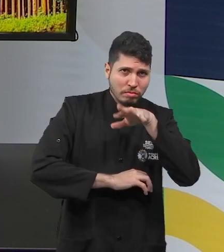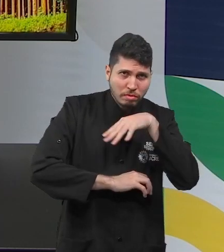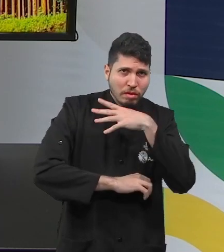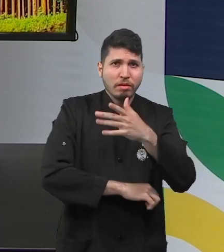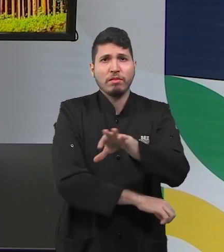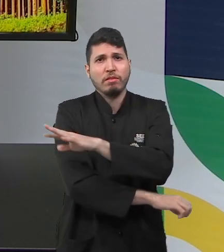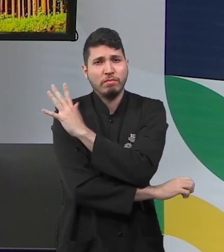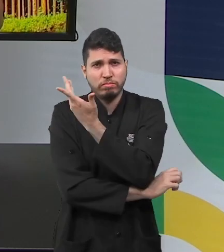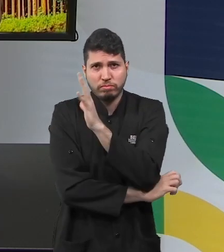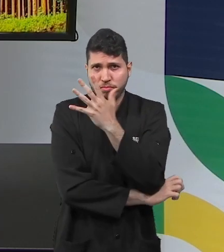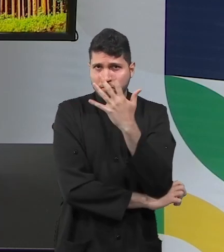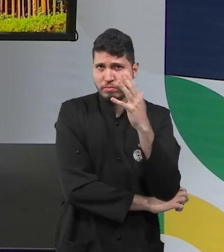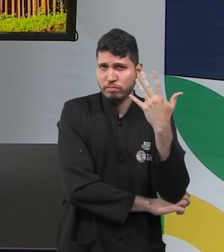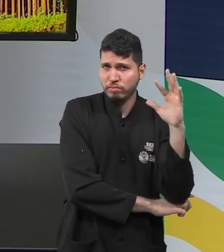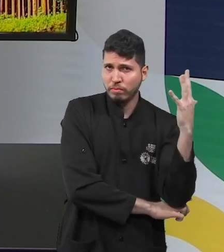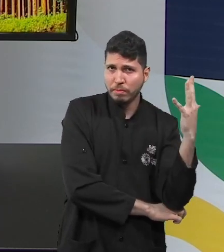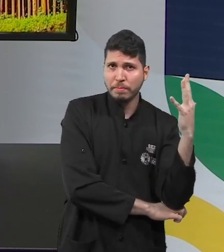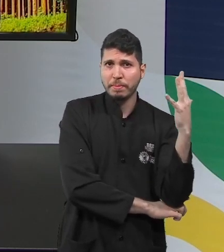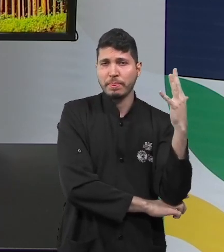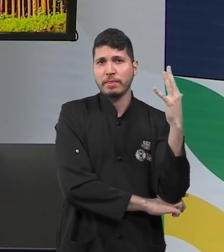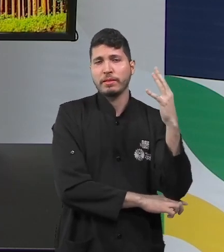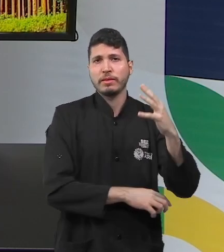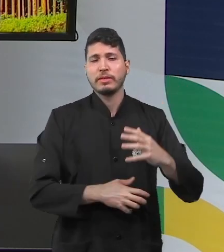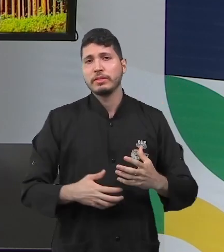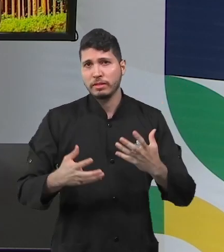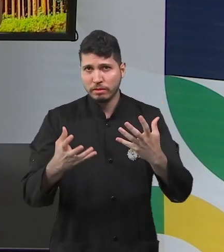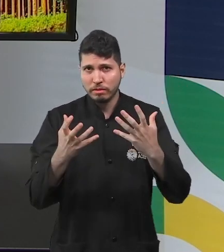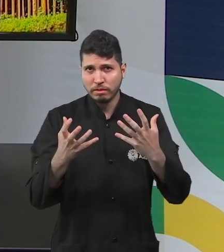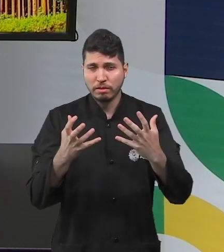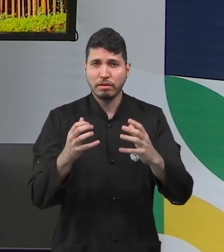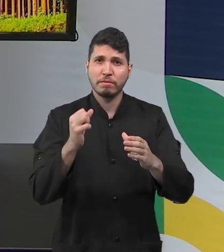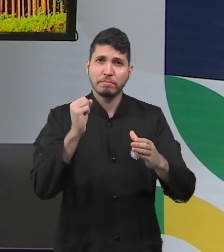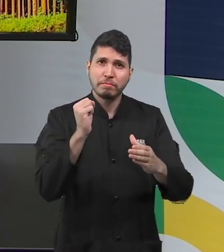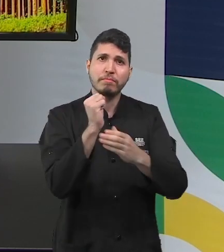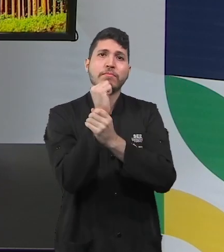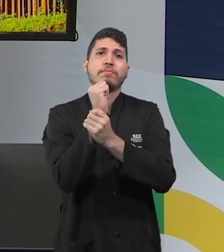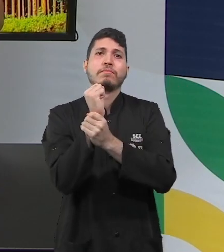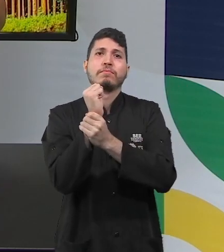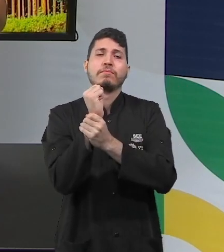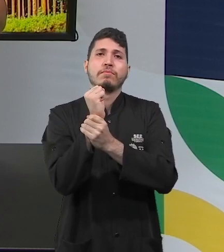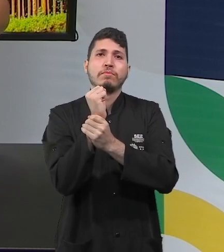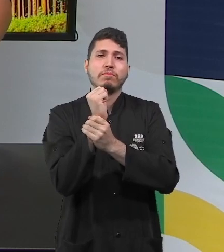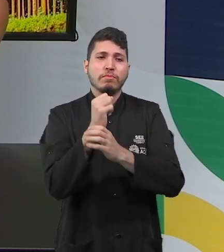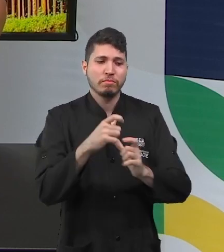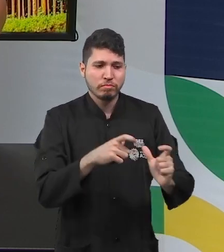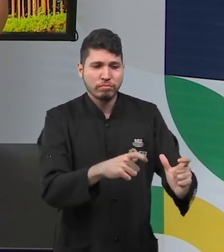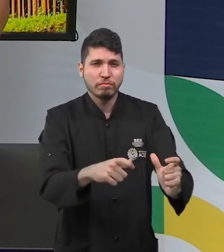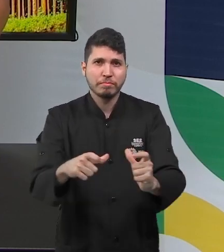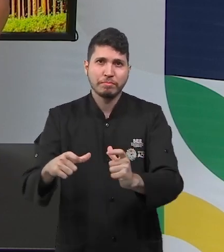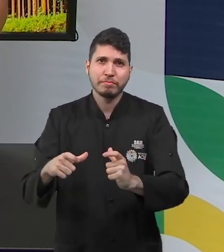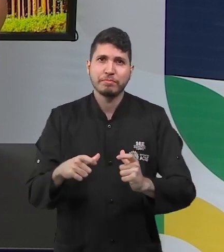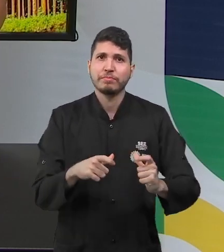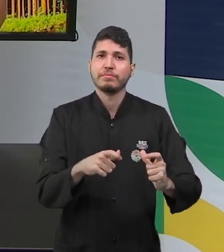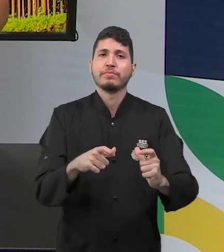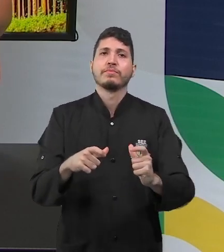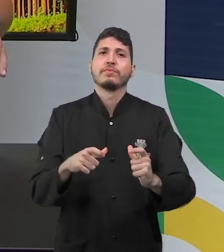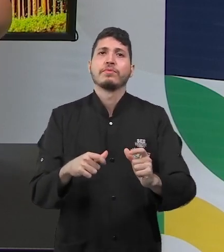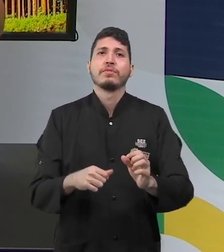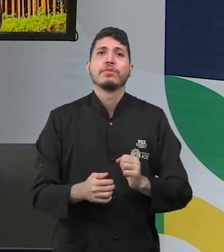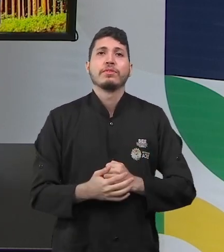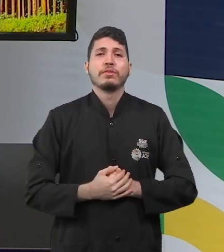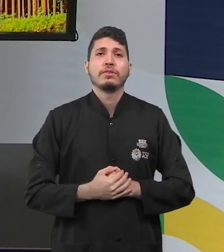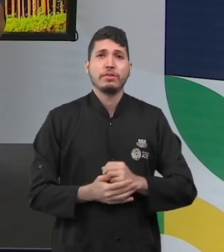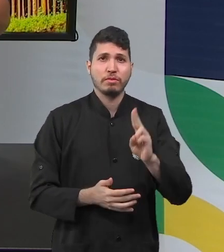manejo florestal ele quer. Ele quer manter a biodiversidade do local. E para isso utiliza-se matemática, quando